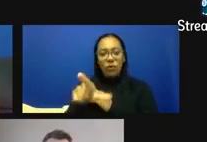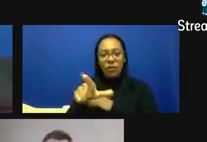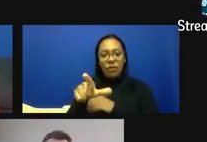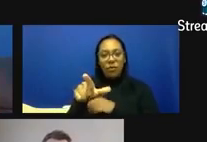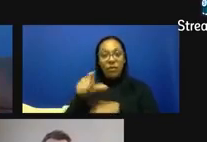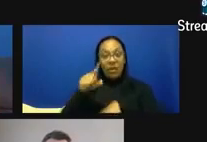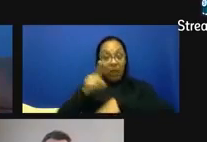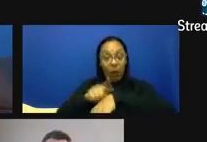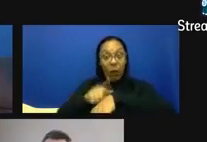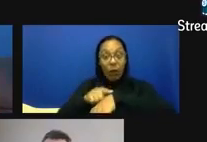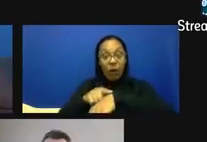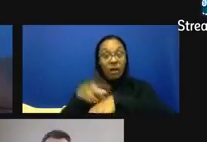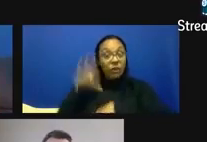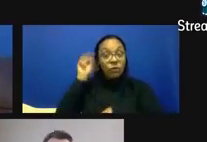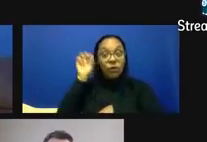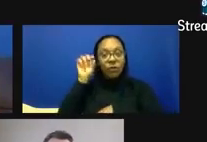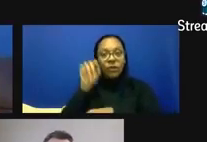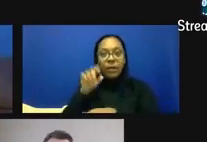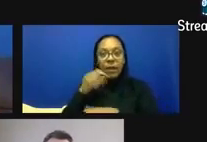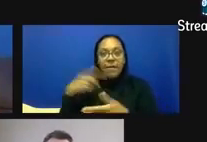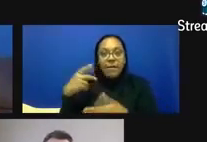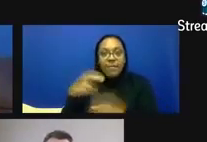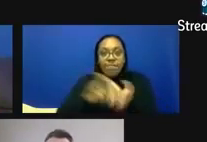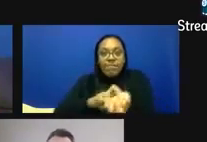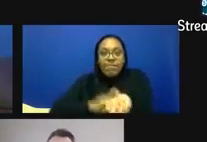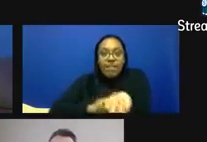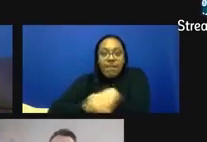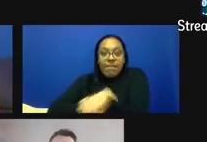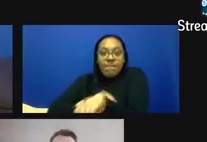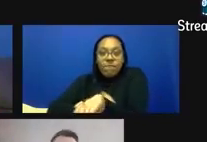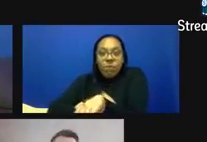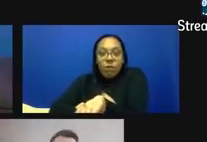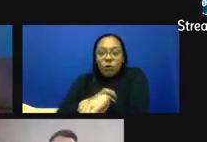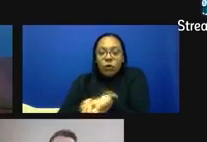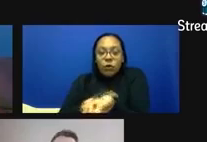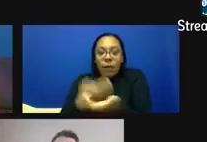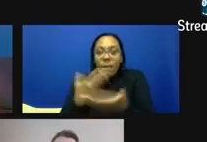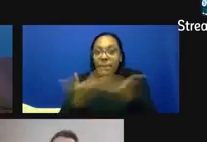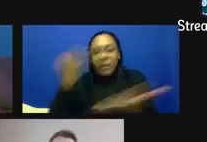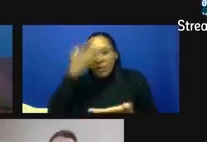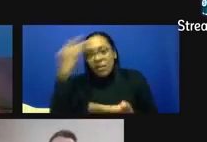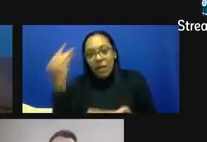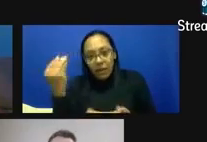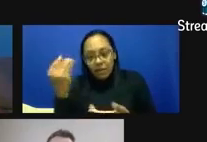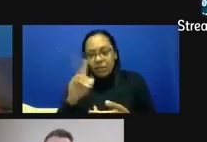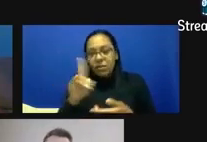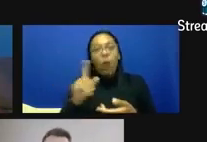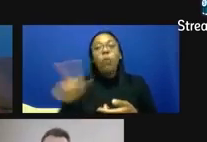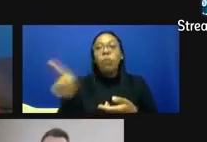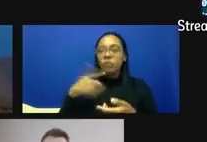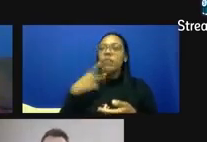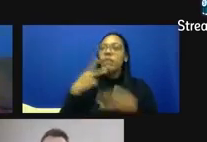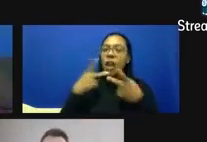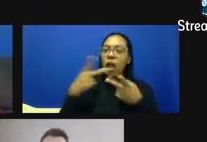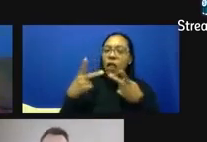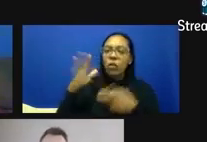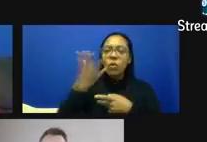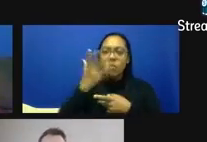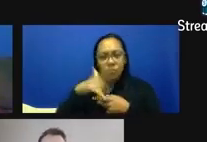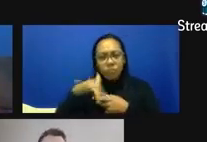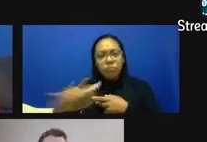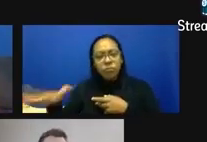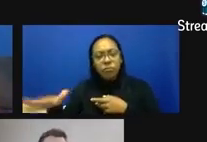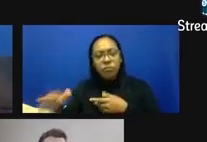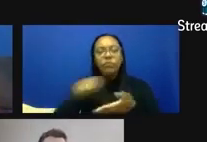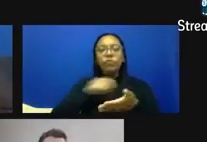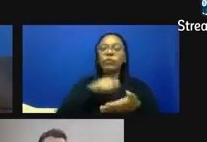hora de ouvir. Então, anota para lembrar depois, para poder daí relatar para o conselho tutelar ou para a polícia, se for ouvido como testemunha,